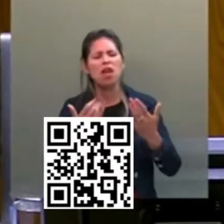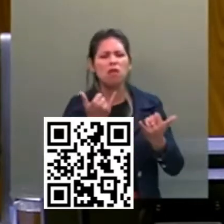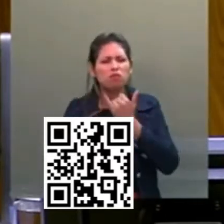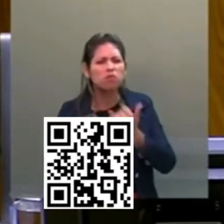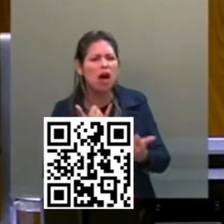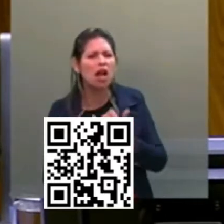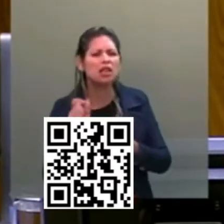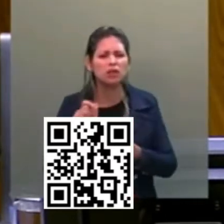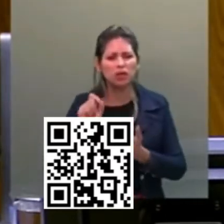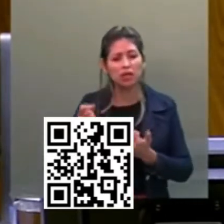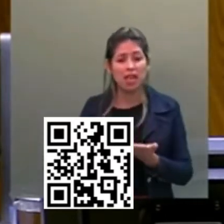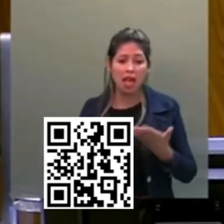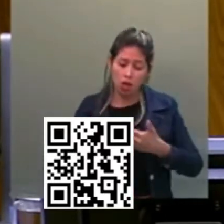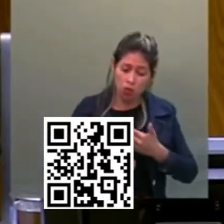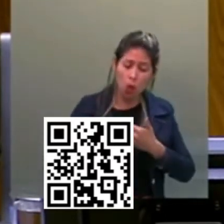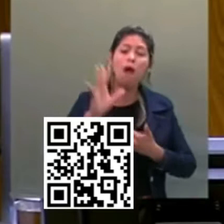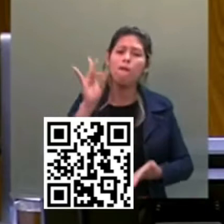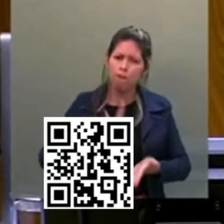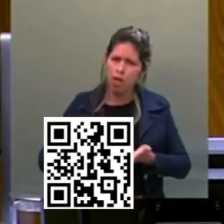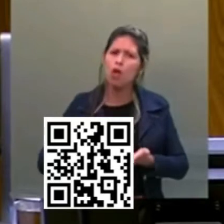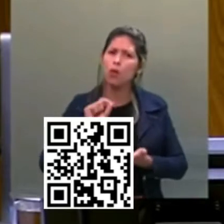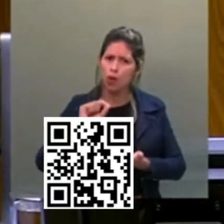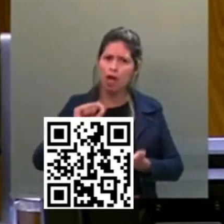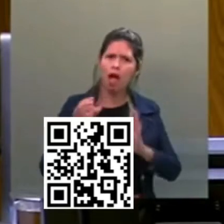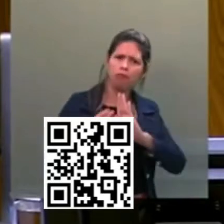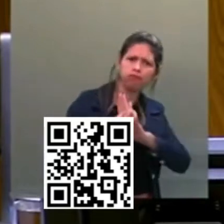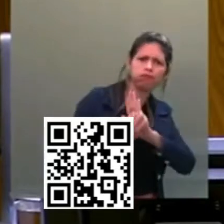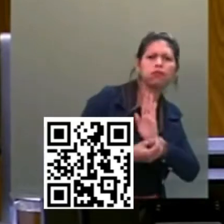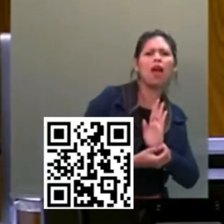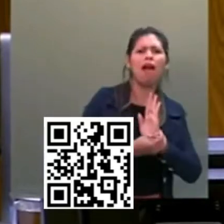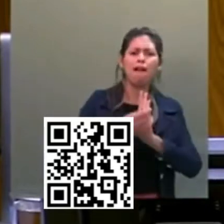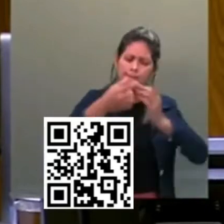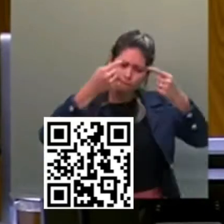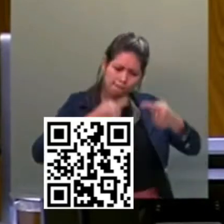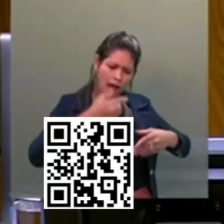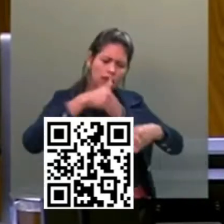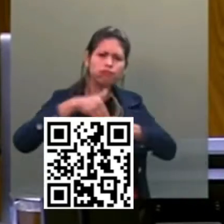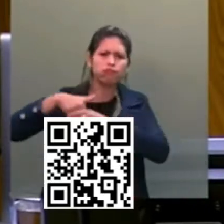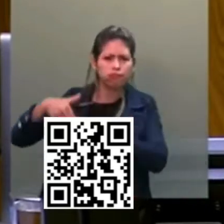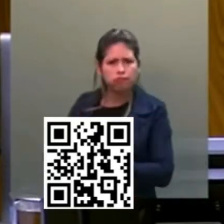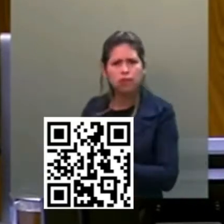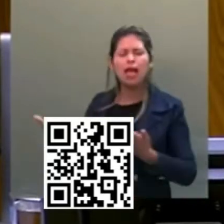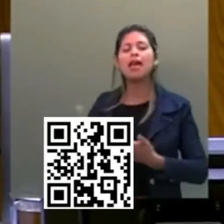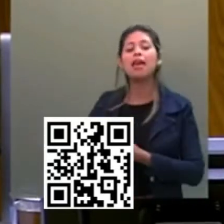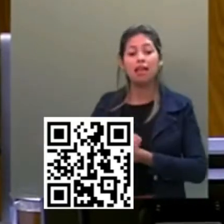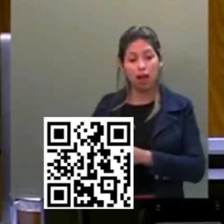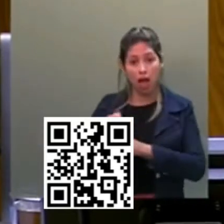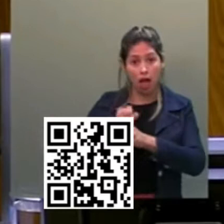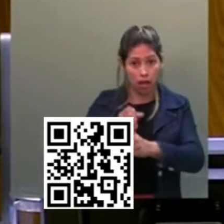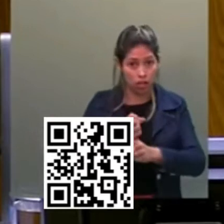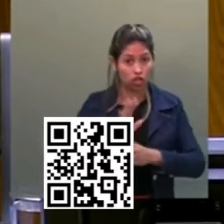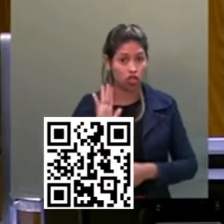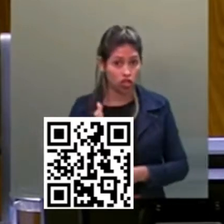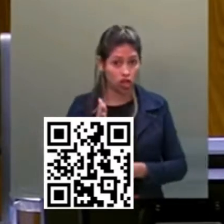habitual, sobretudo em função da agenda eleitoral que ocupará boa parte deste ano. Saímos de um ano